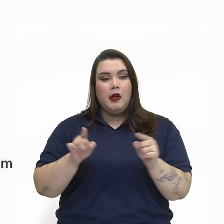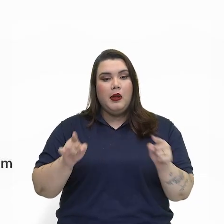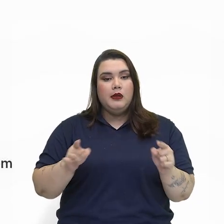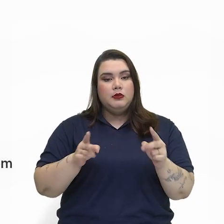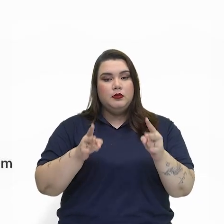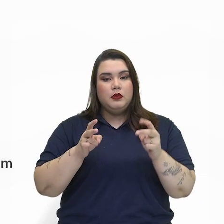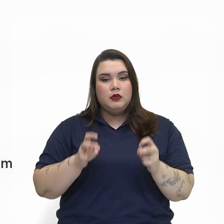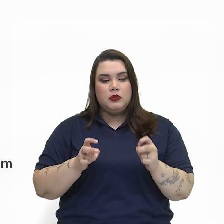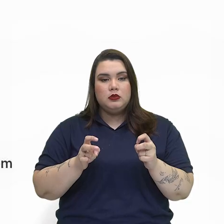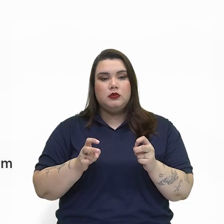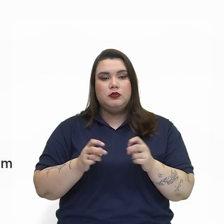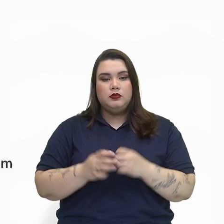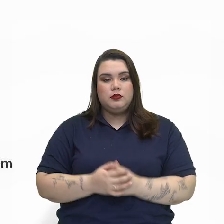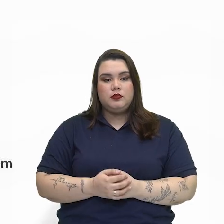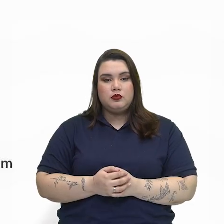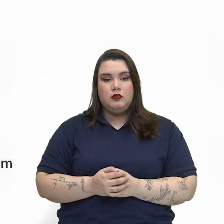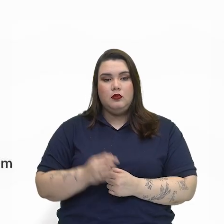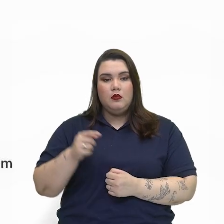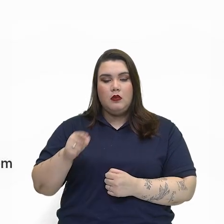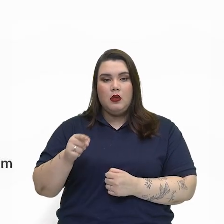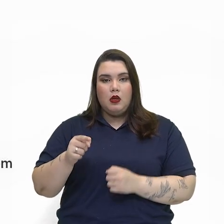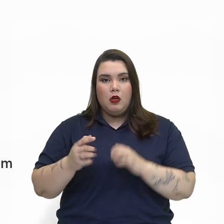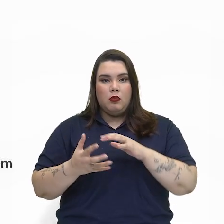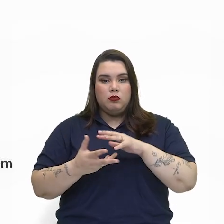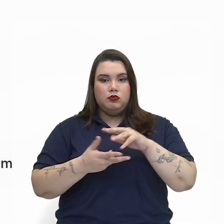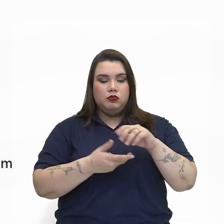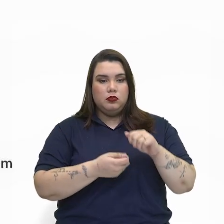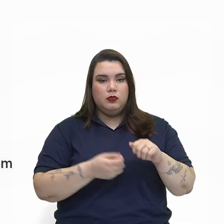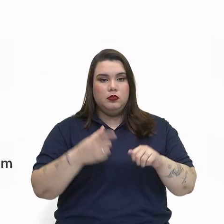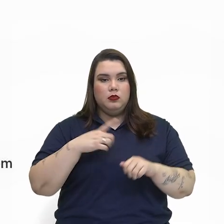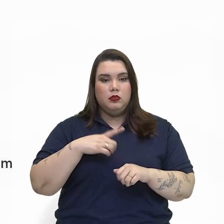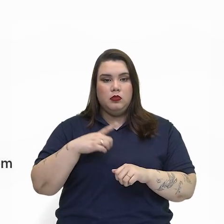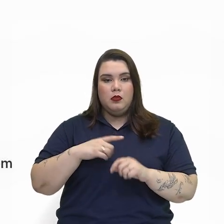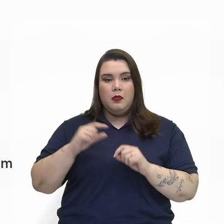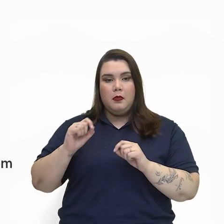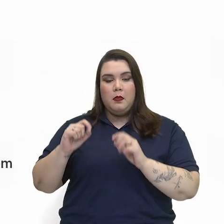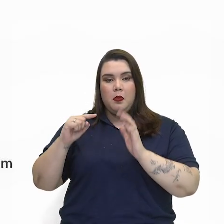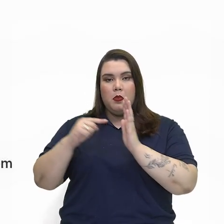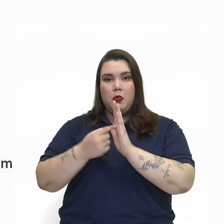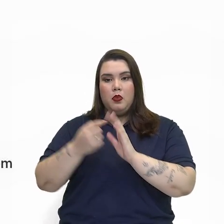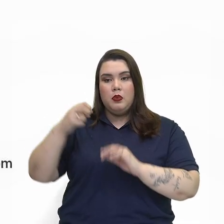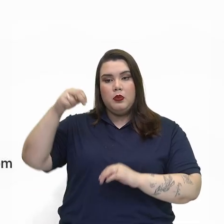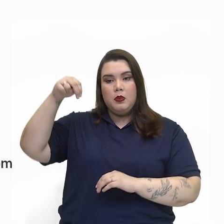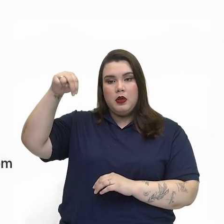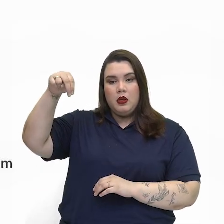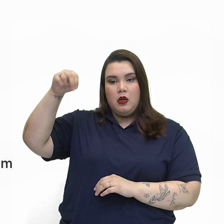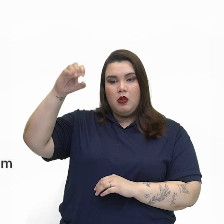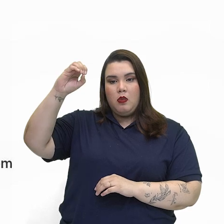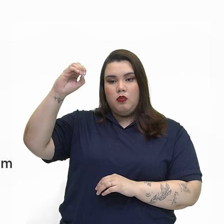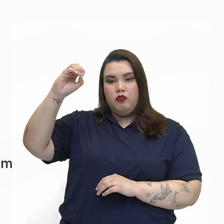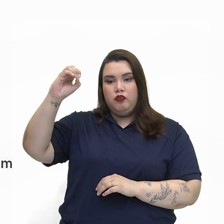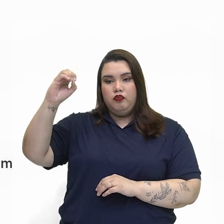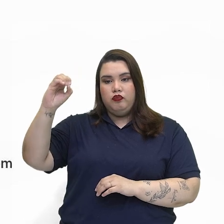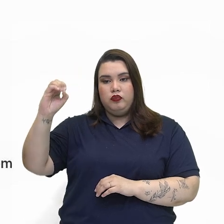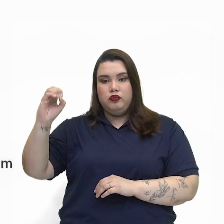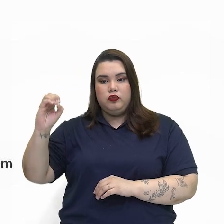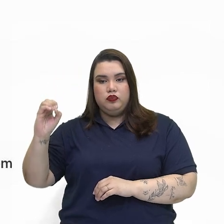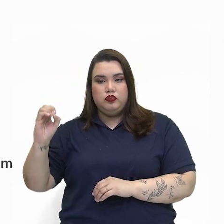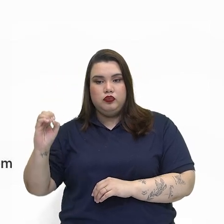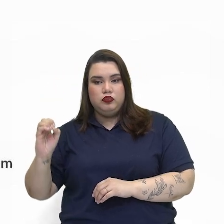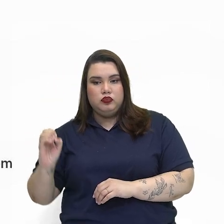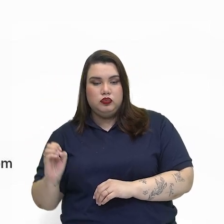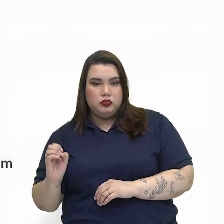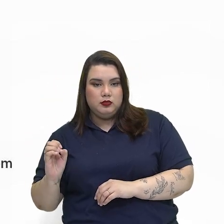que o planeta se deslocou, ele varreu essa área se deslocando do ponto N até o ponto M. Ele se deslocou aqui,